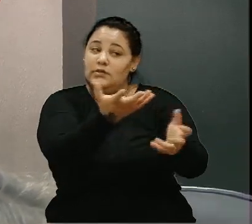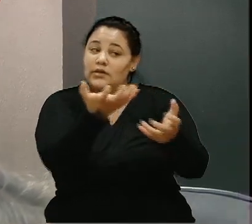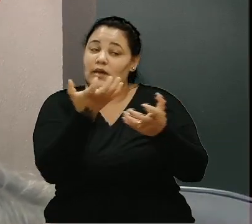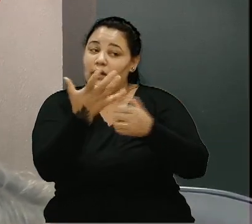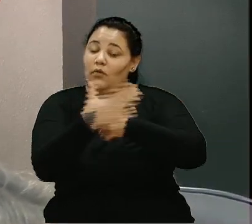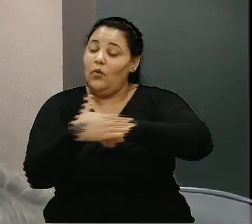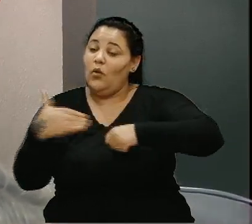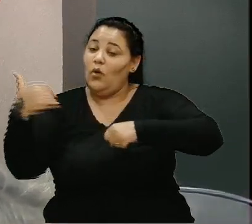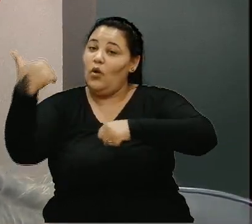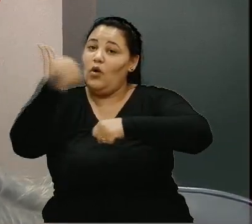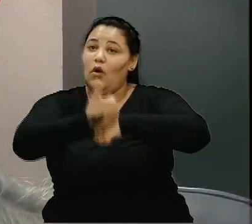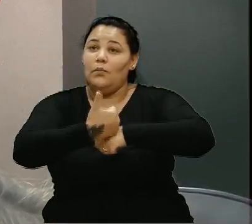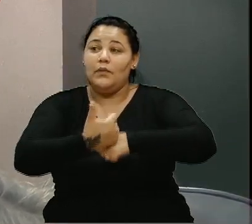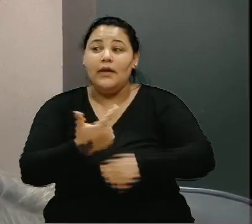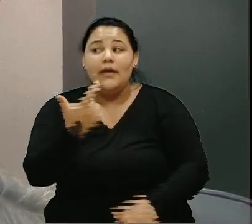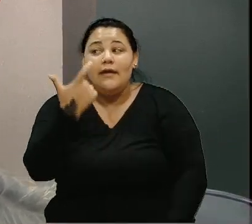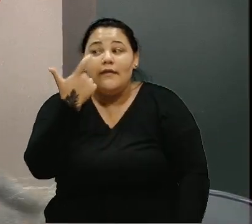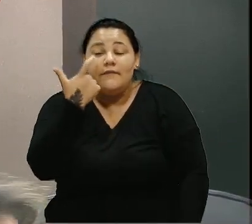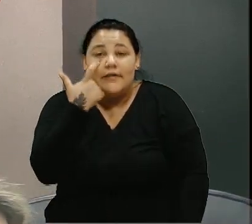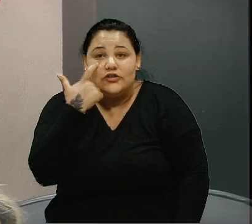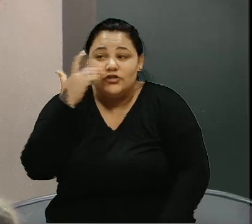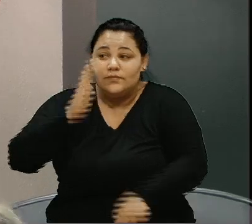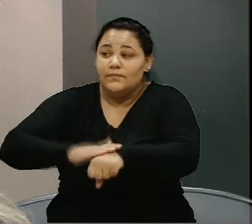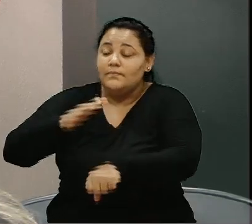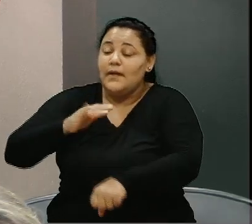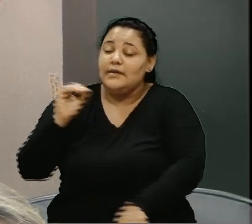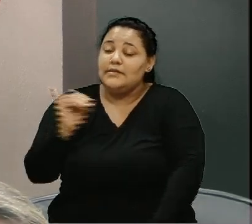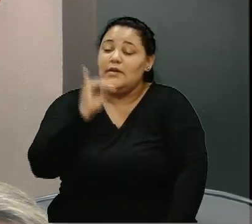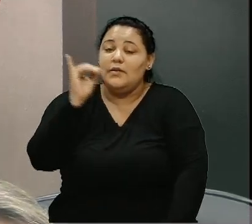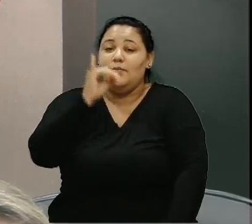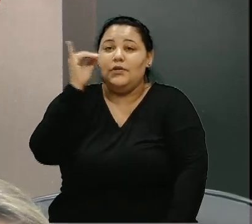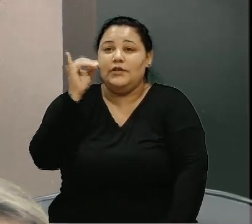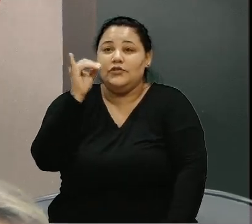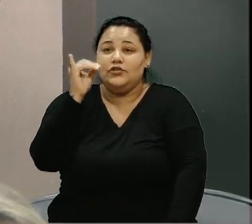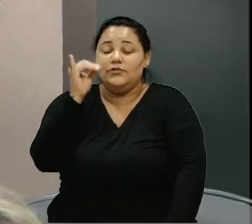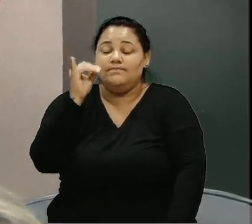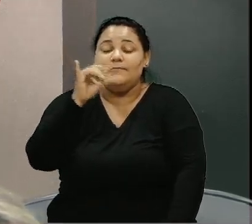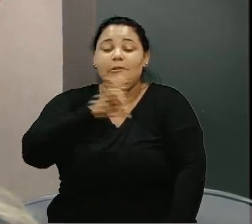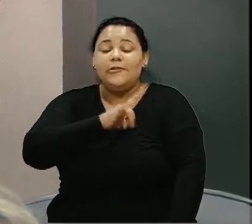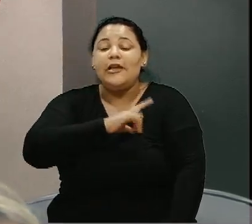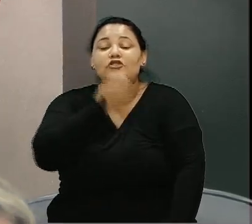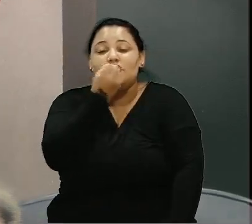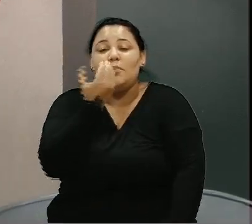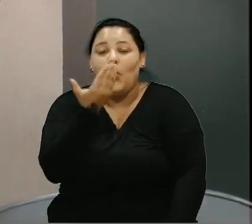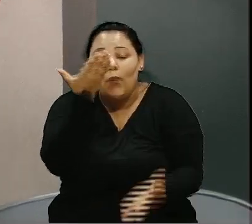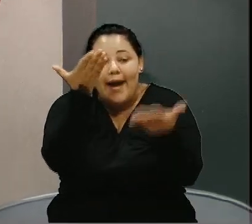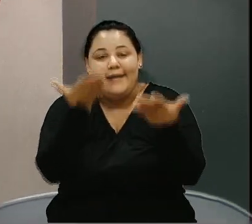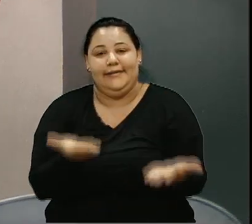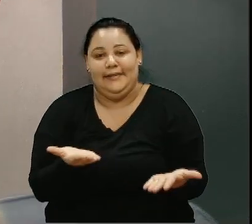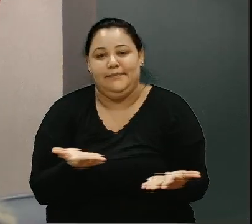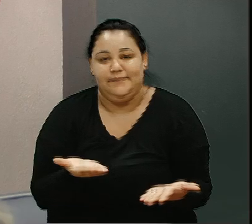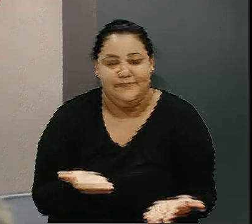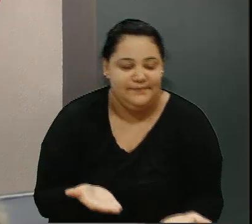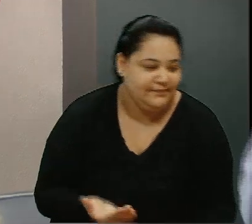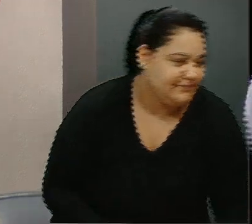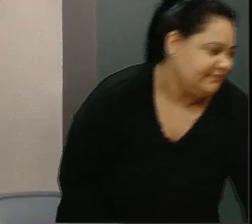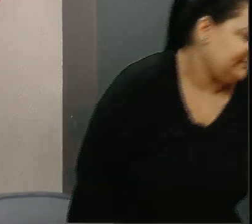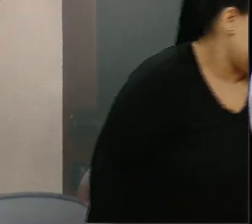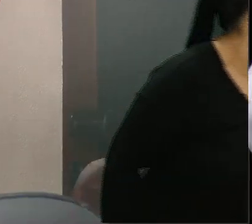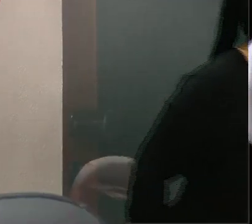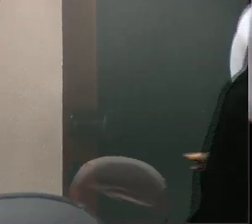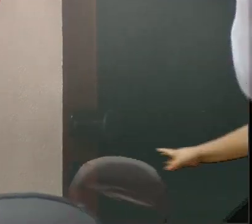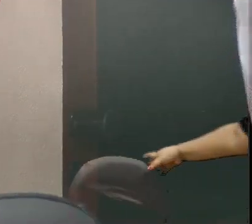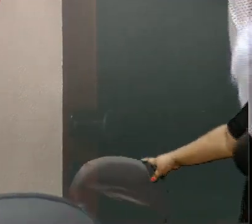Veja, isso é o mais importante e o que fica de positivo nessa